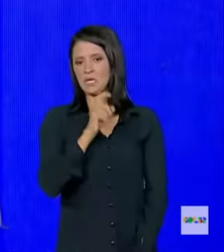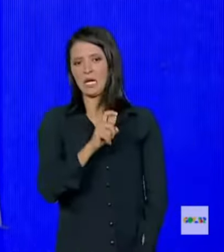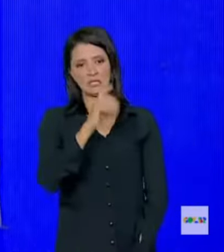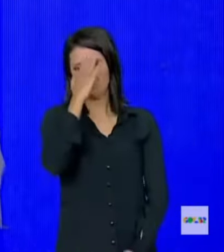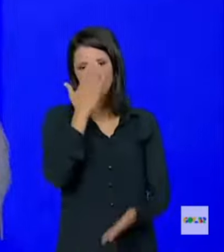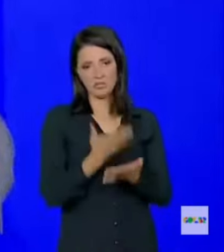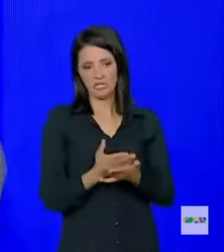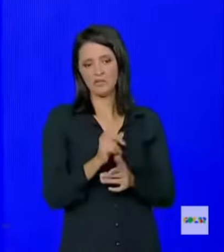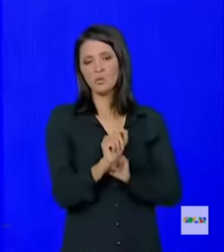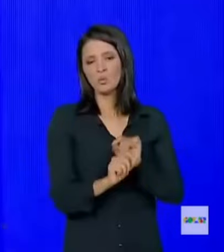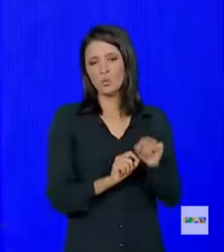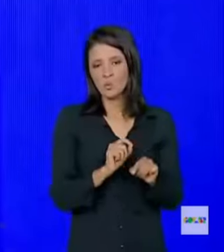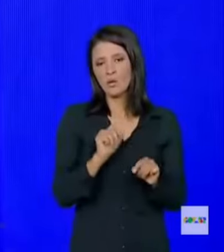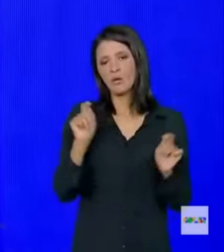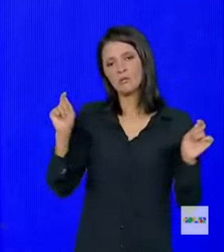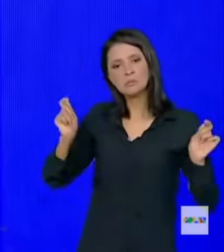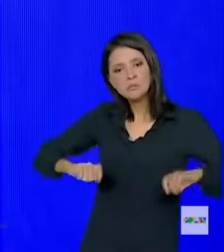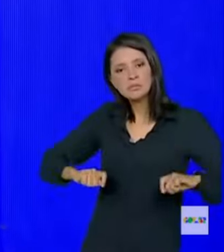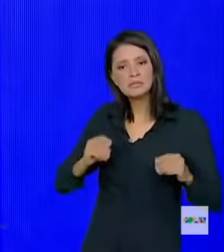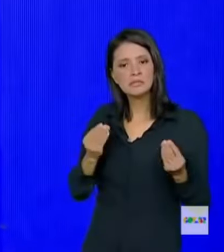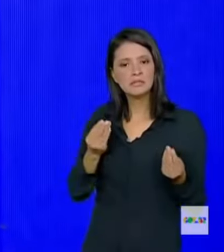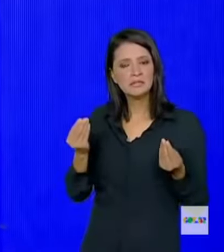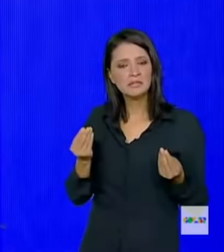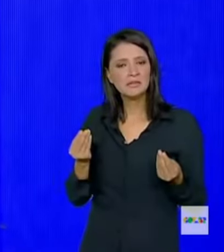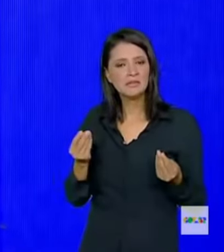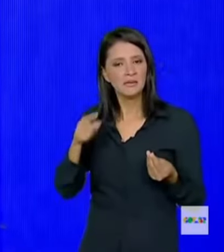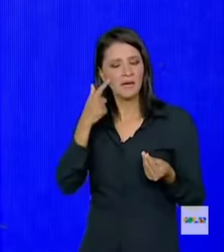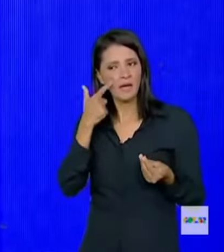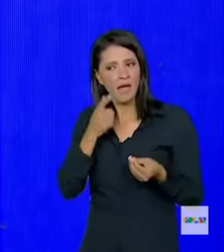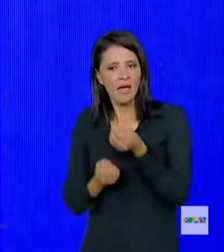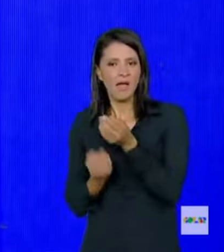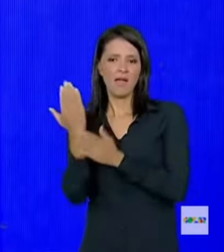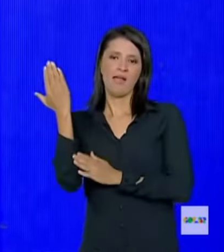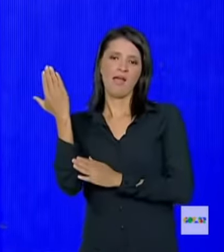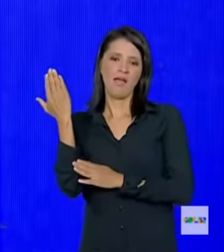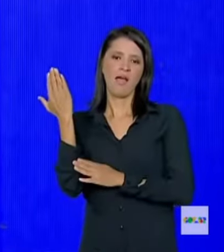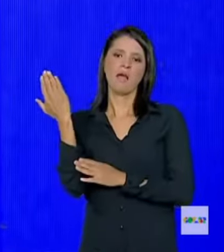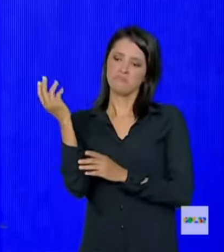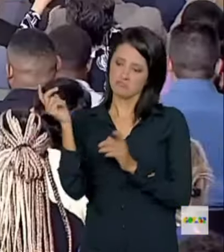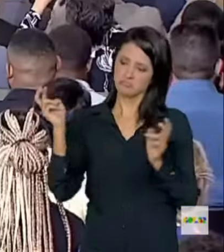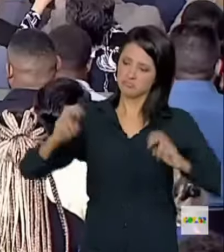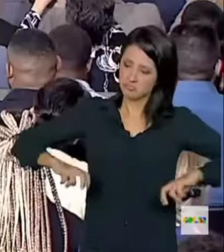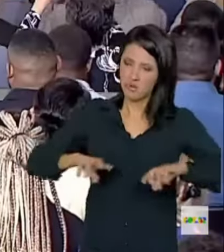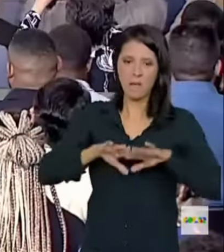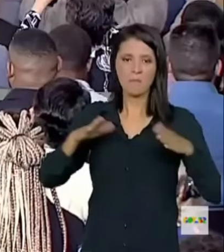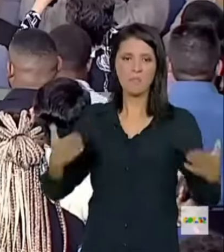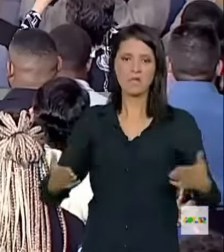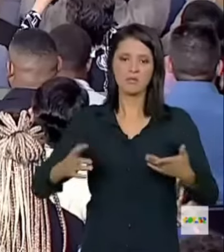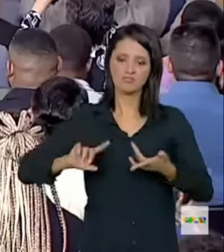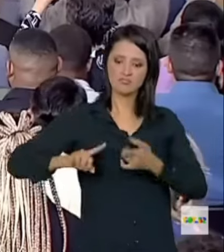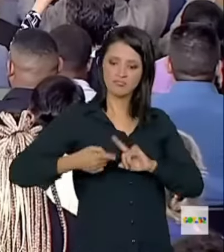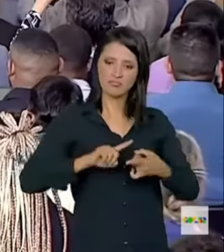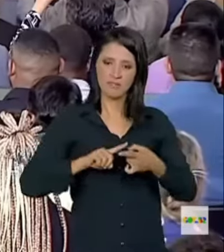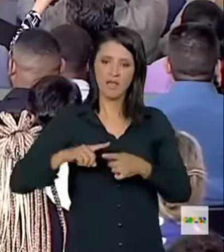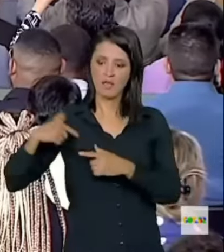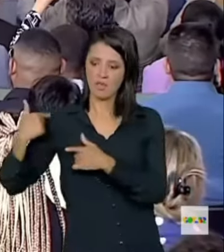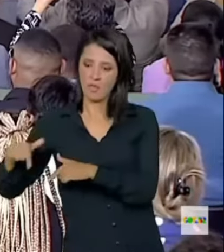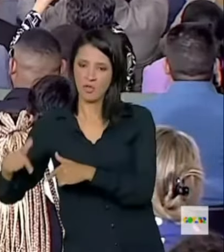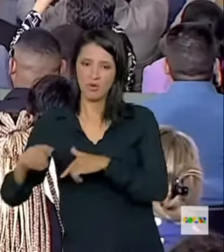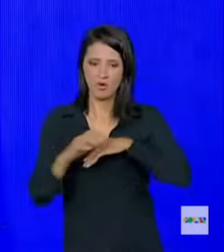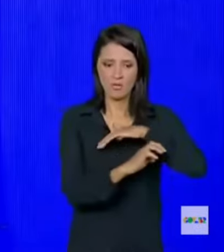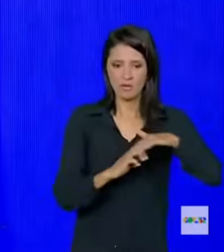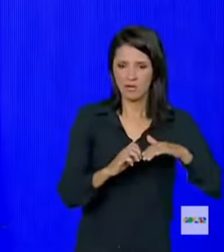acreditava que seria possível estabelecer uma mesa de negociação entre trabalhadores e